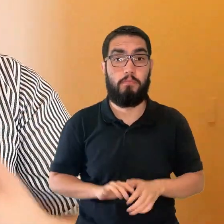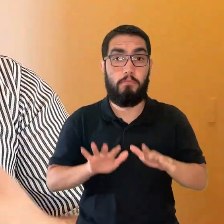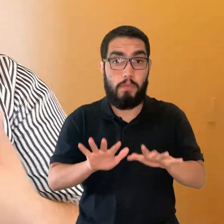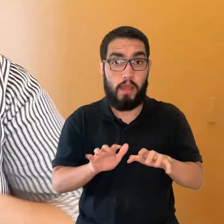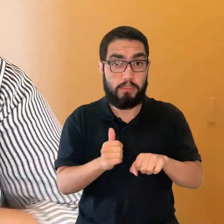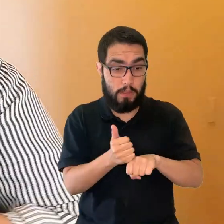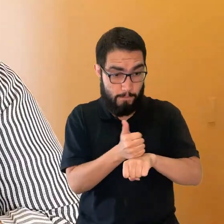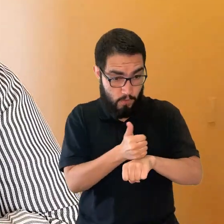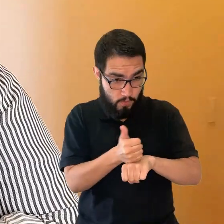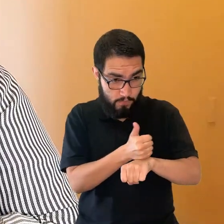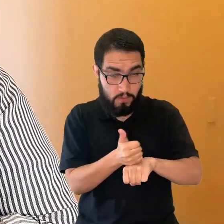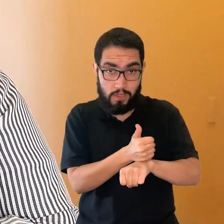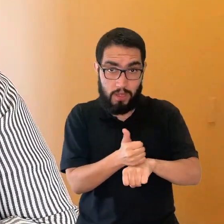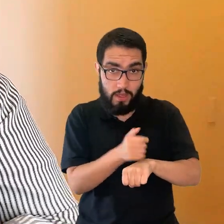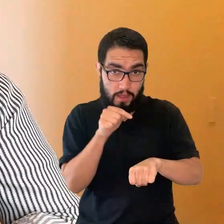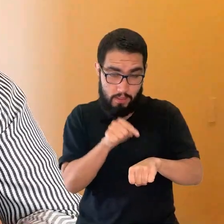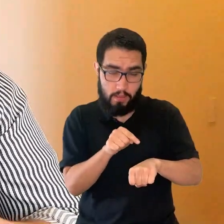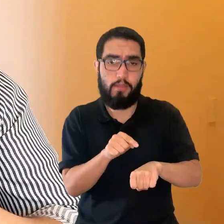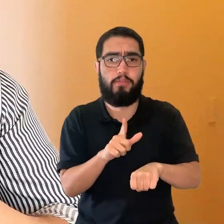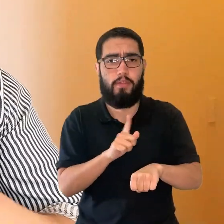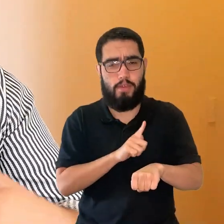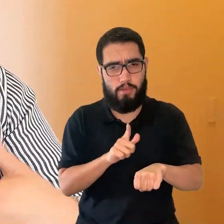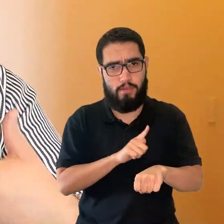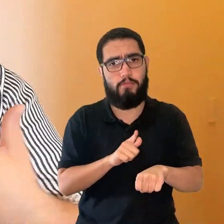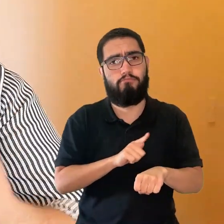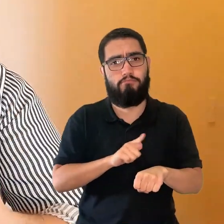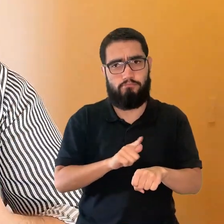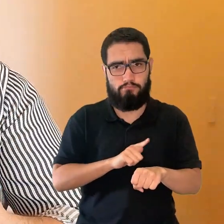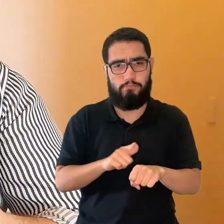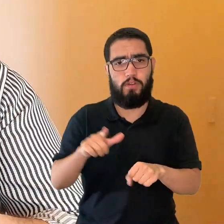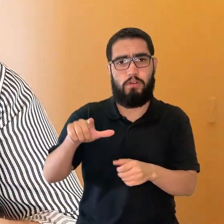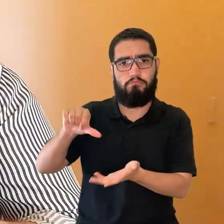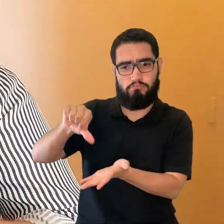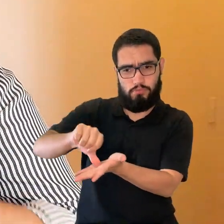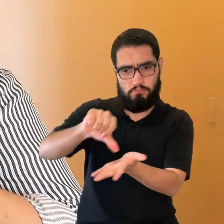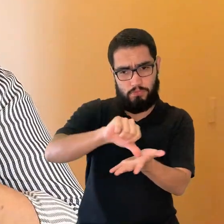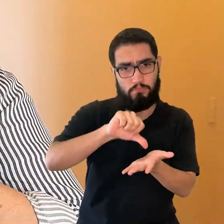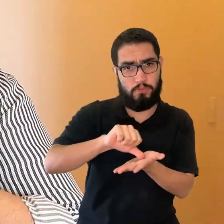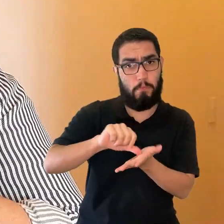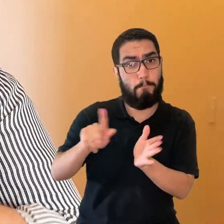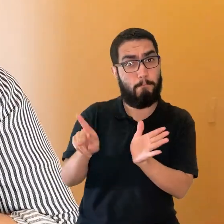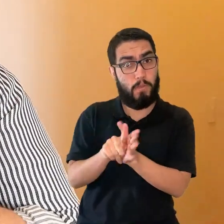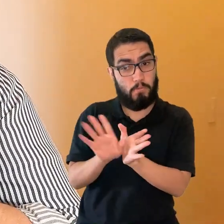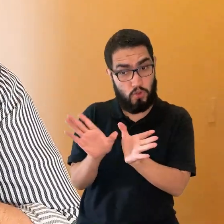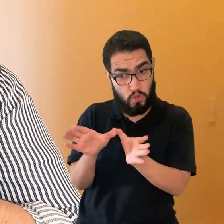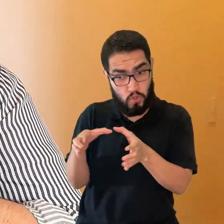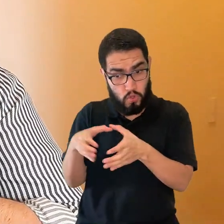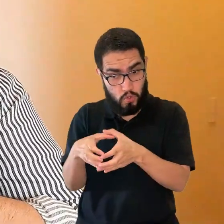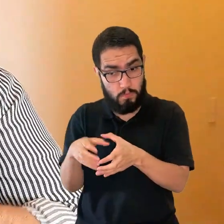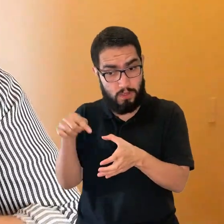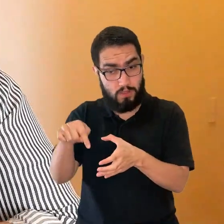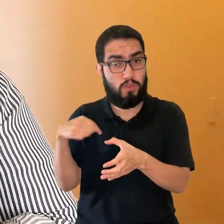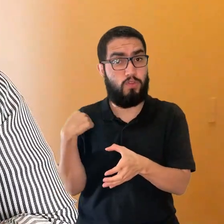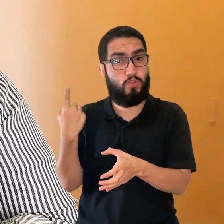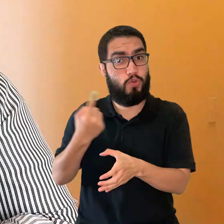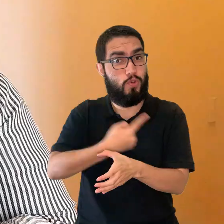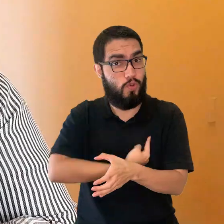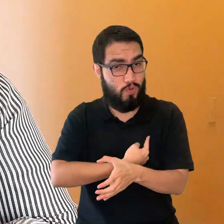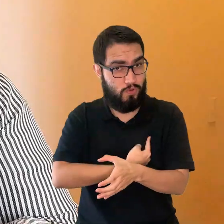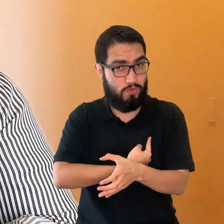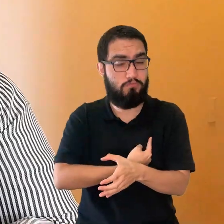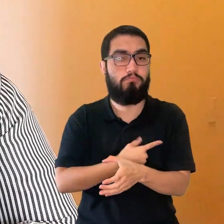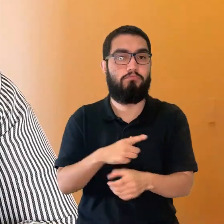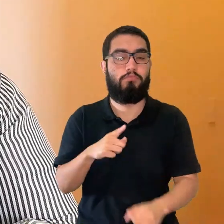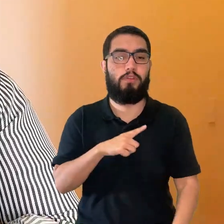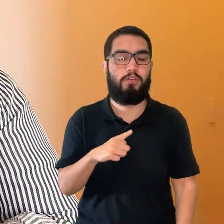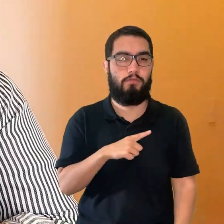essa profissionalização, nós agora temos, né, federações que cuidam diretamente de nós, profissionais, tradutores e